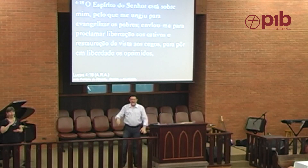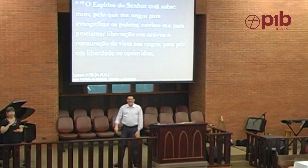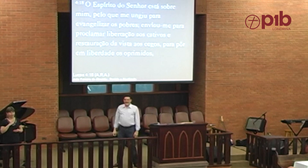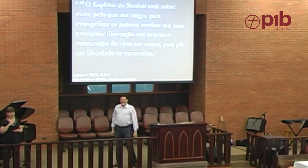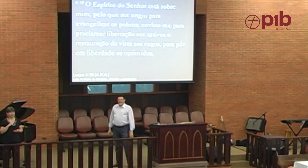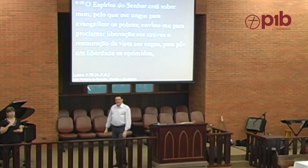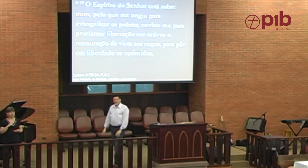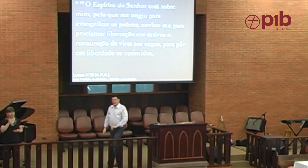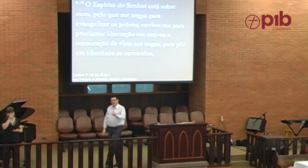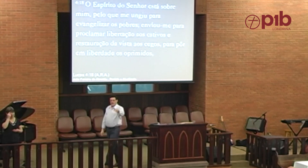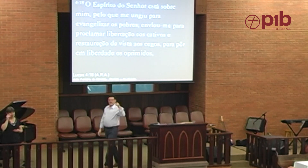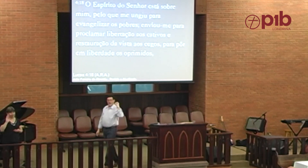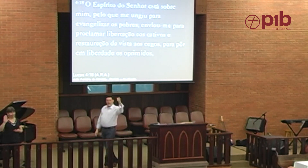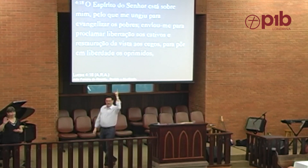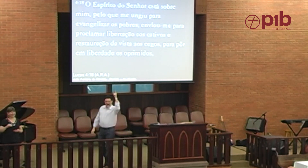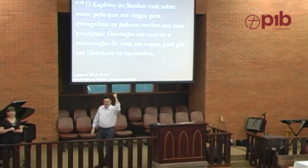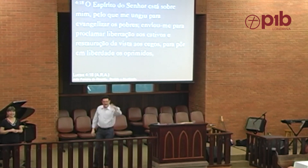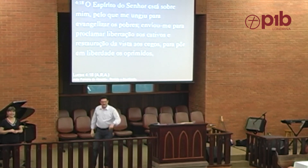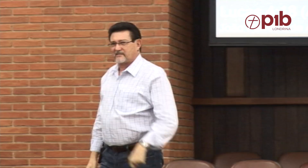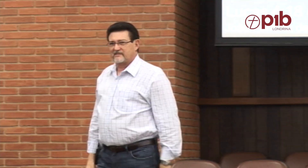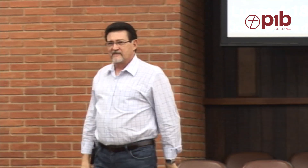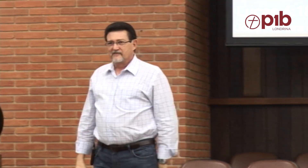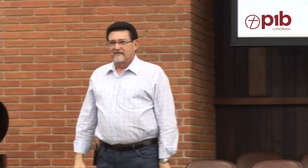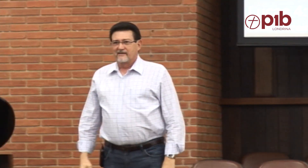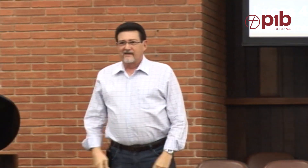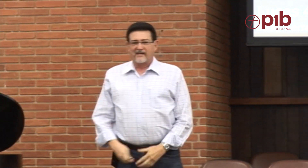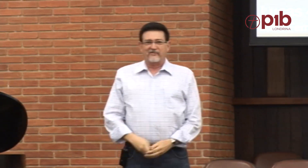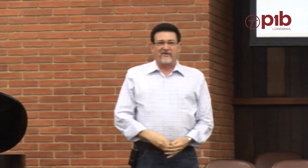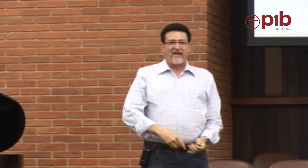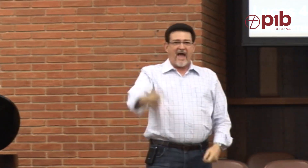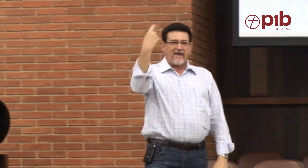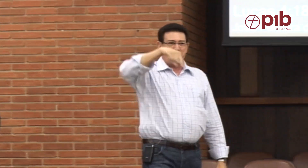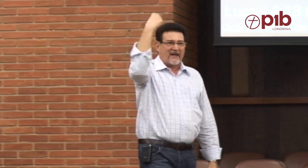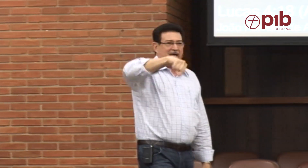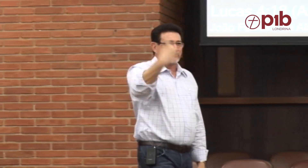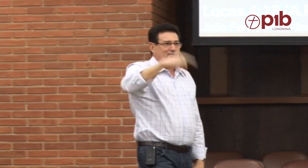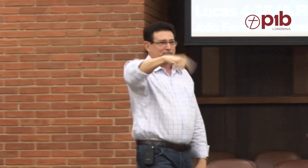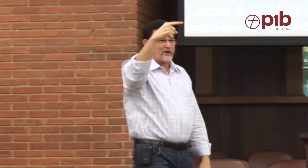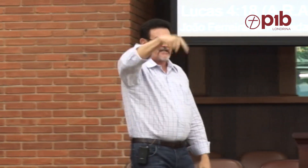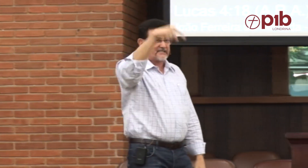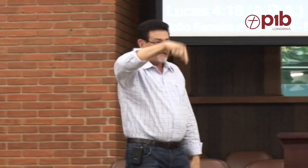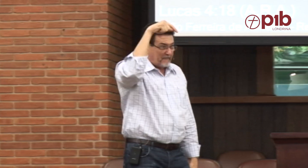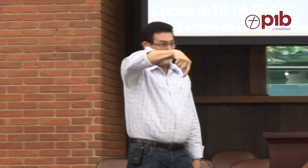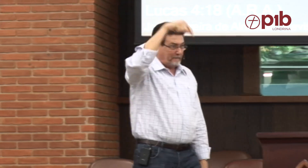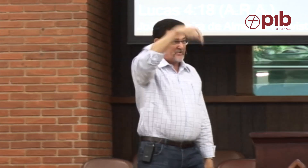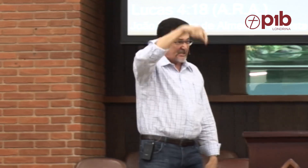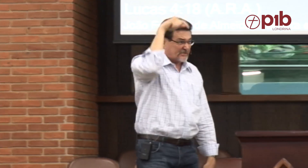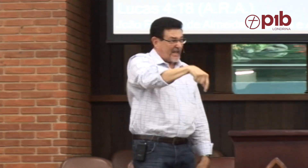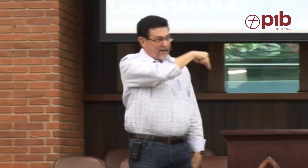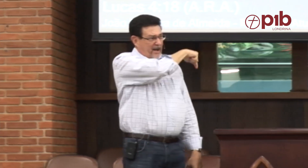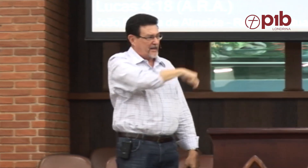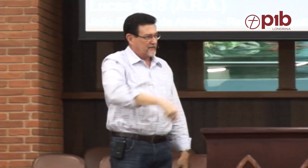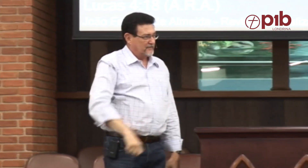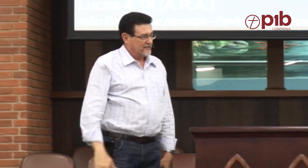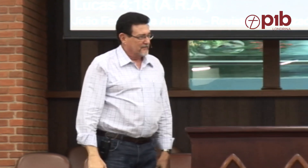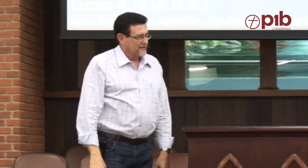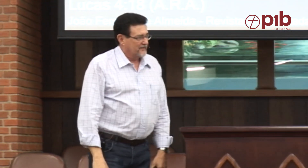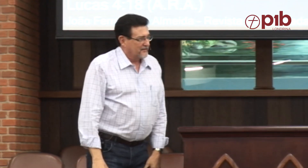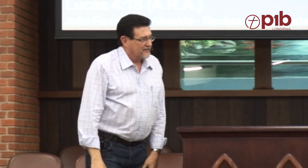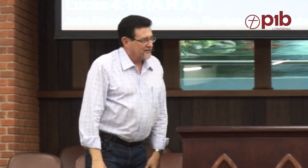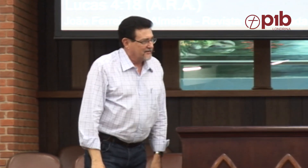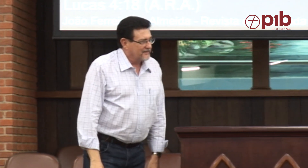levantaram a mão viu os outros são covardes e vivem aí presos por esse sistema